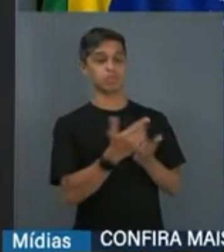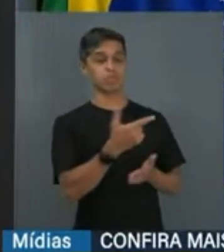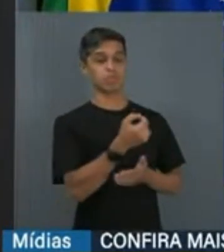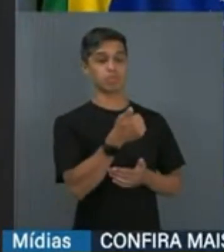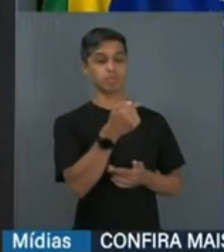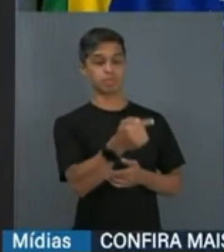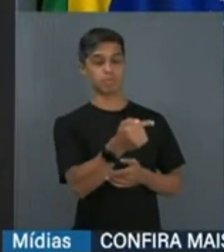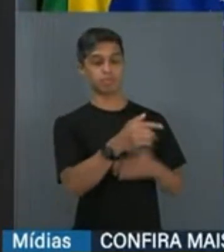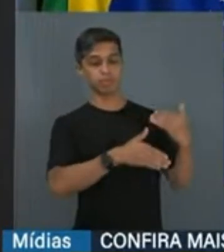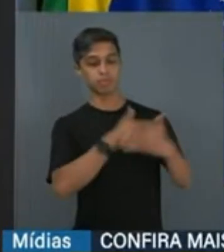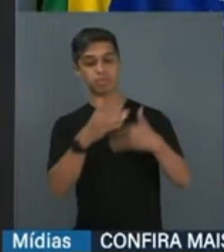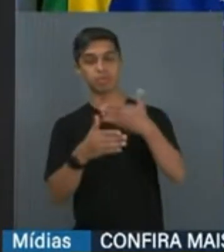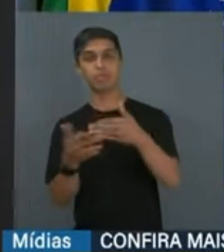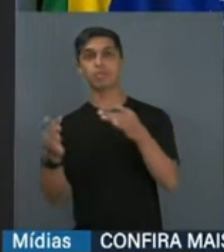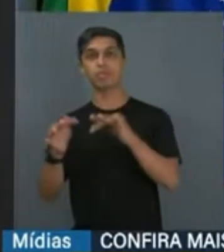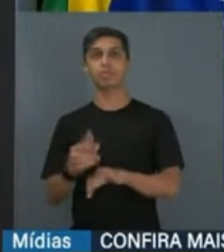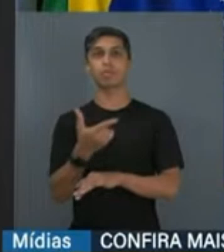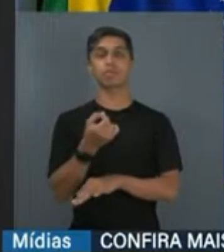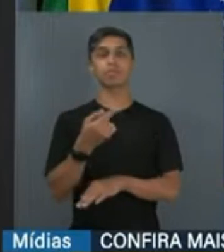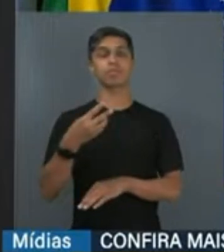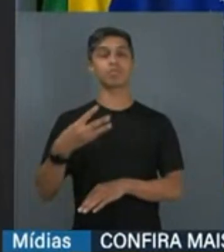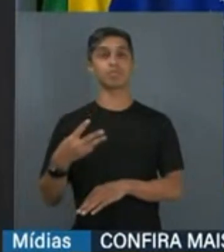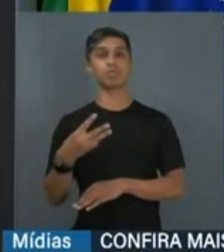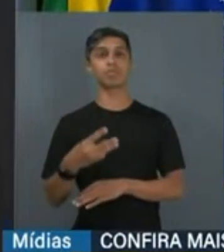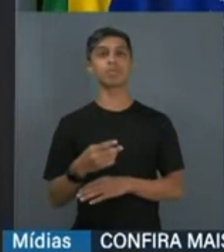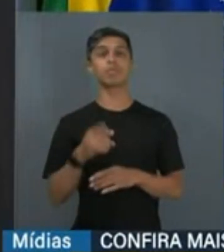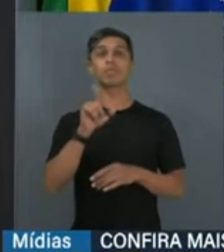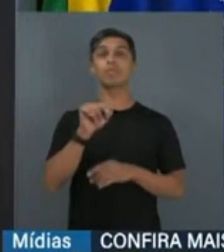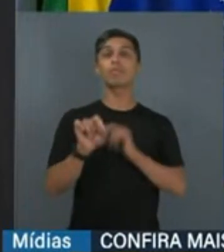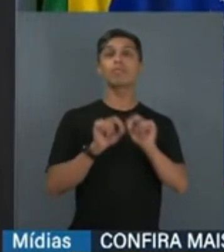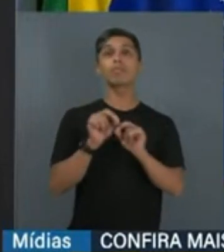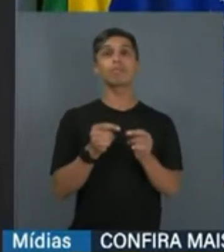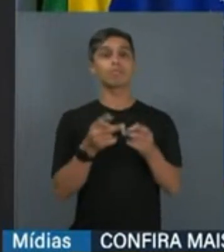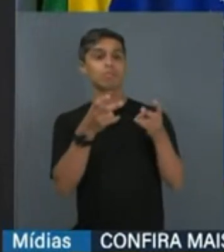2017, que é do reconhecimento facial